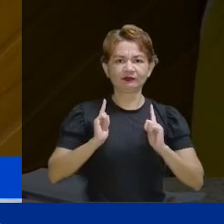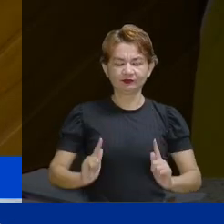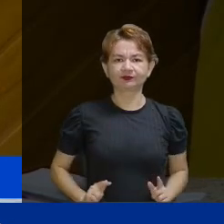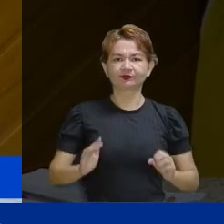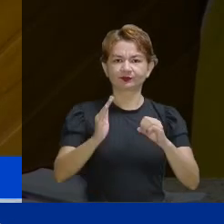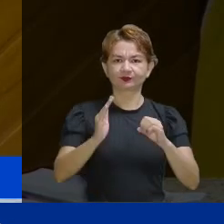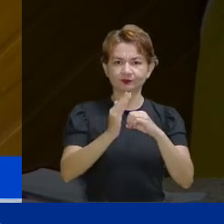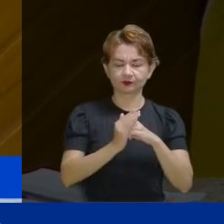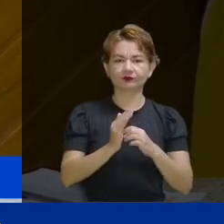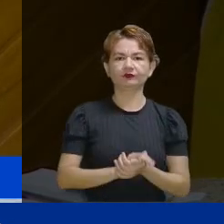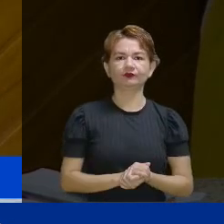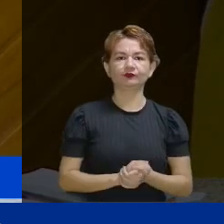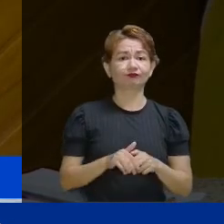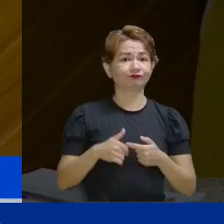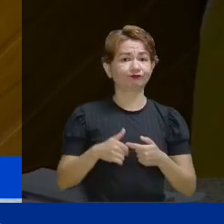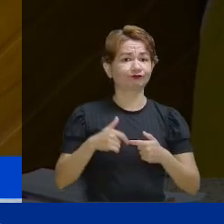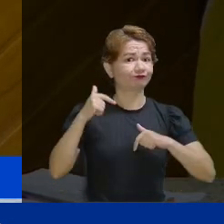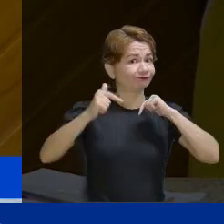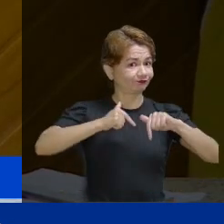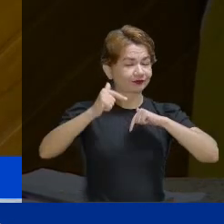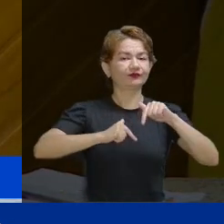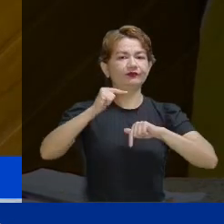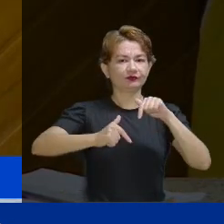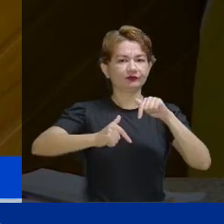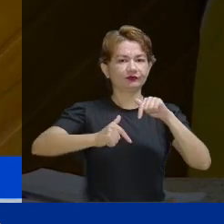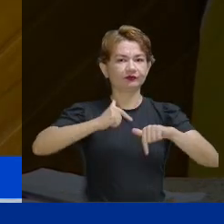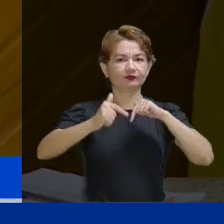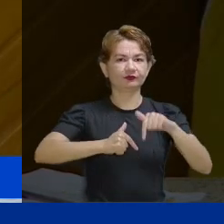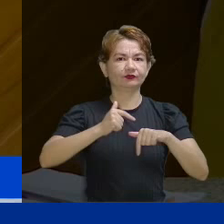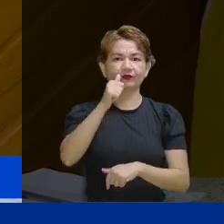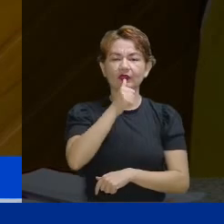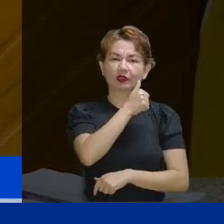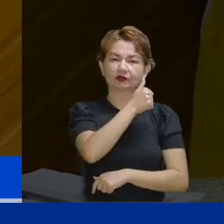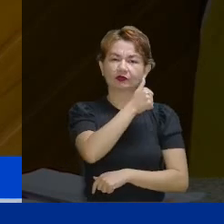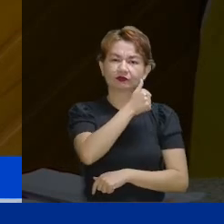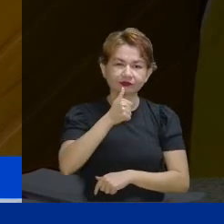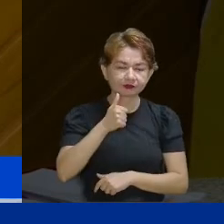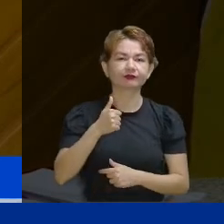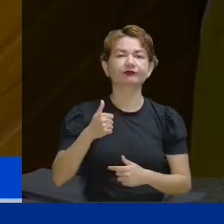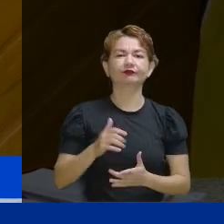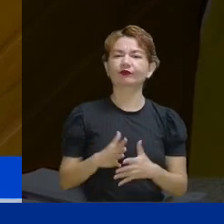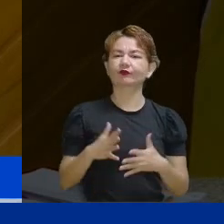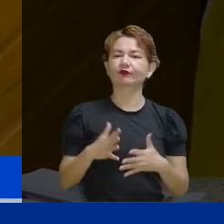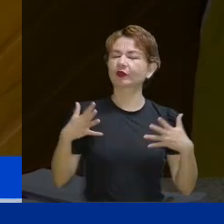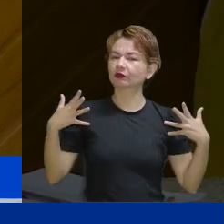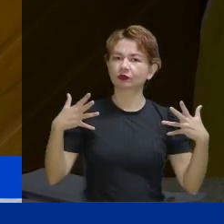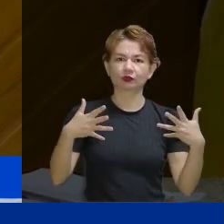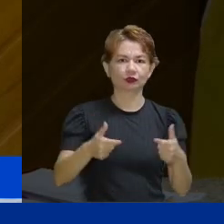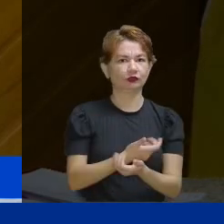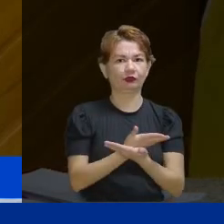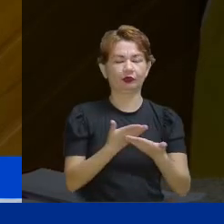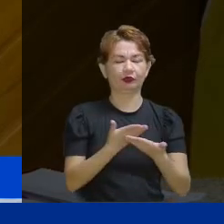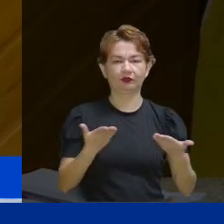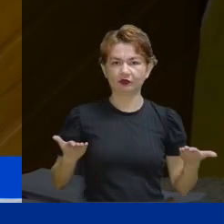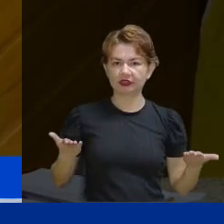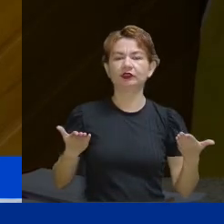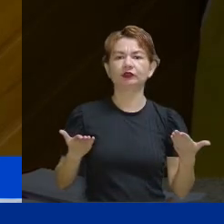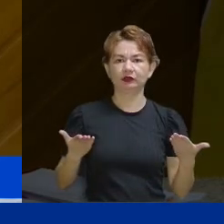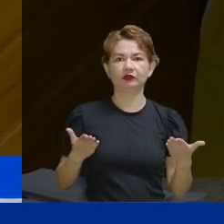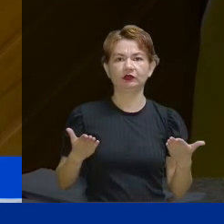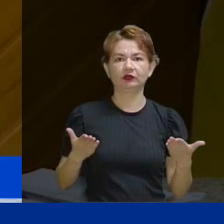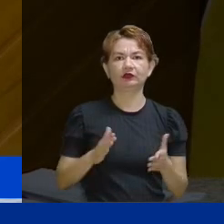Tribunal Regional Eleitoral pelo trabalho, pelo sacrifício e por tudo que vocês